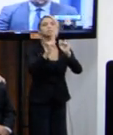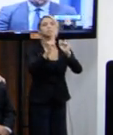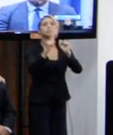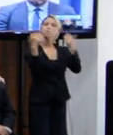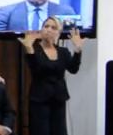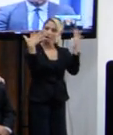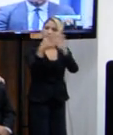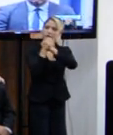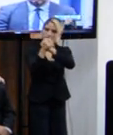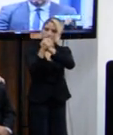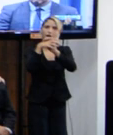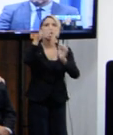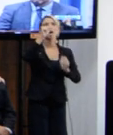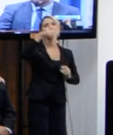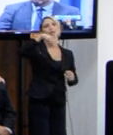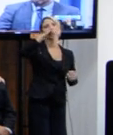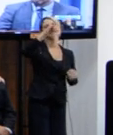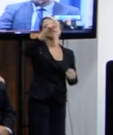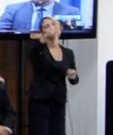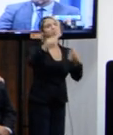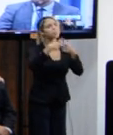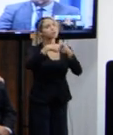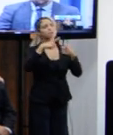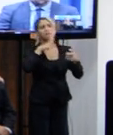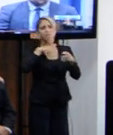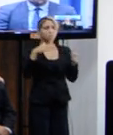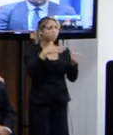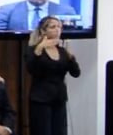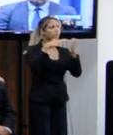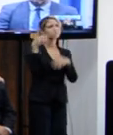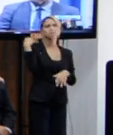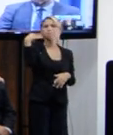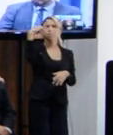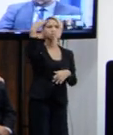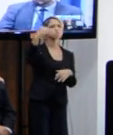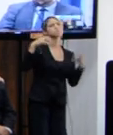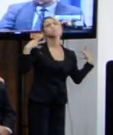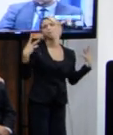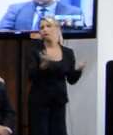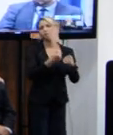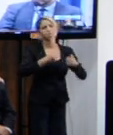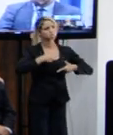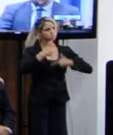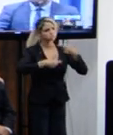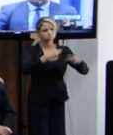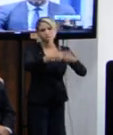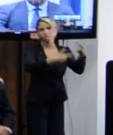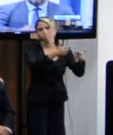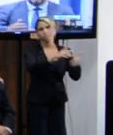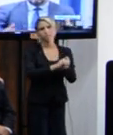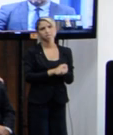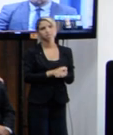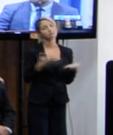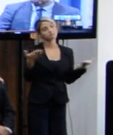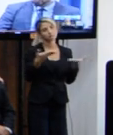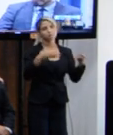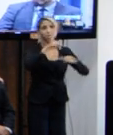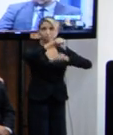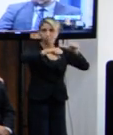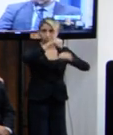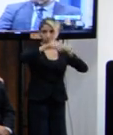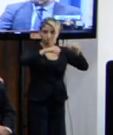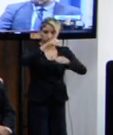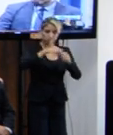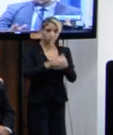parabenizar a Vossa Excelência pela presidência, por esse momento em que agora estamos nessa alteração de